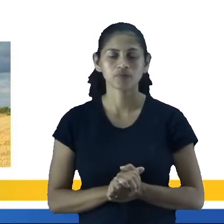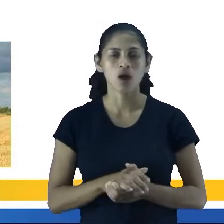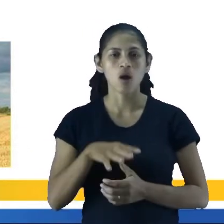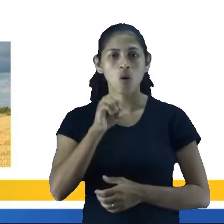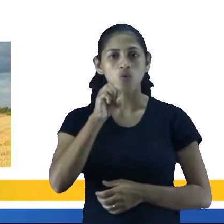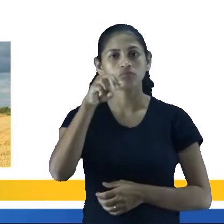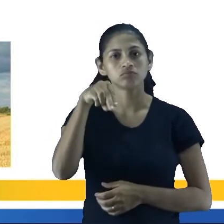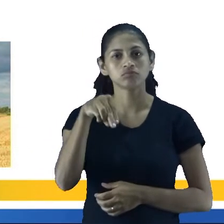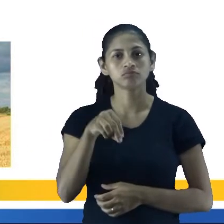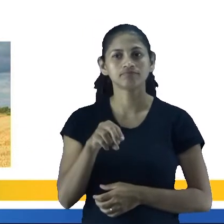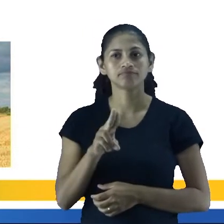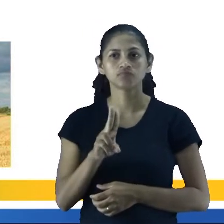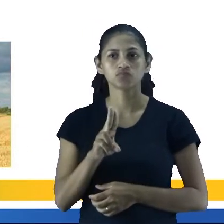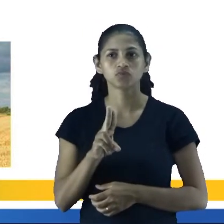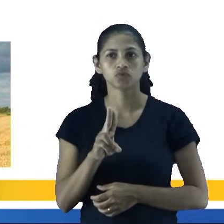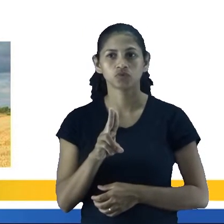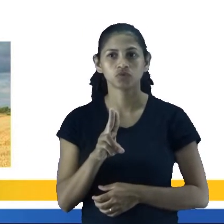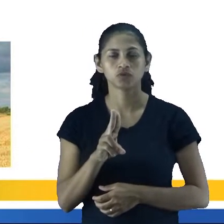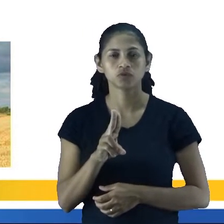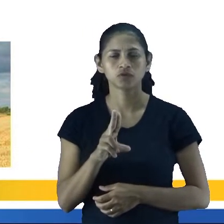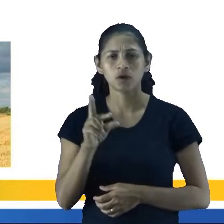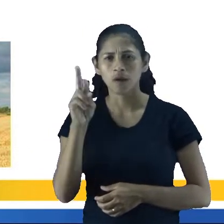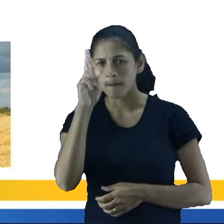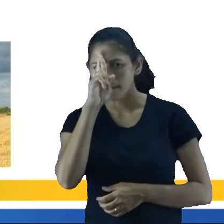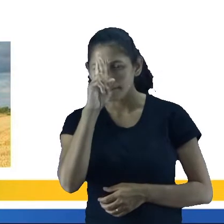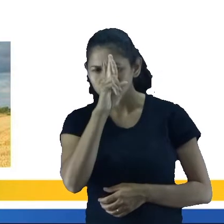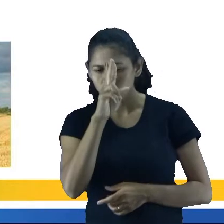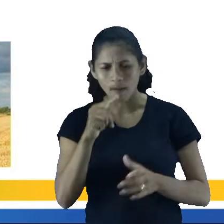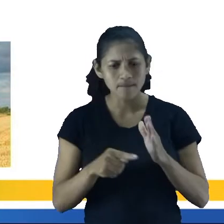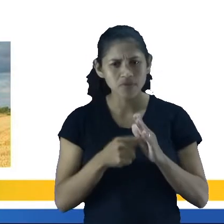vez na história a humanidade,